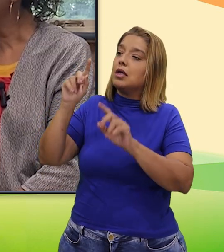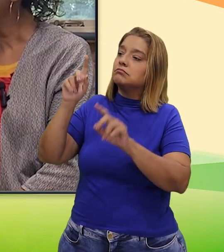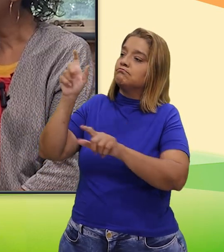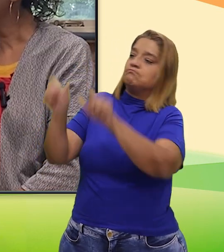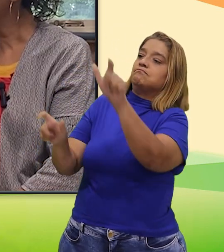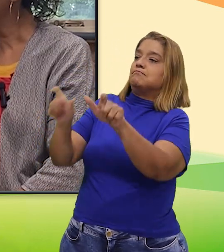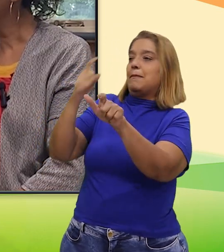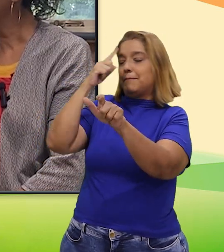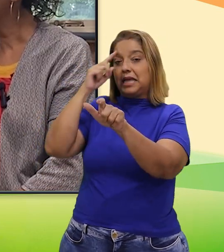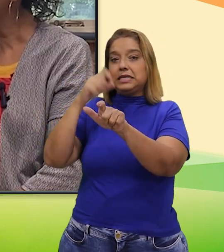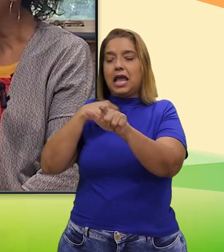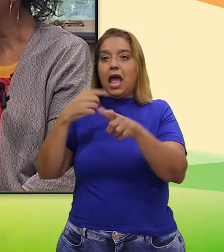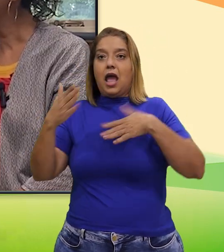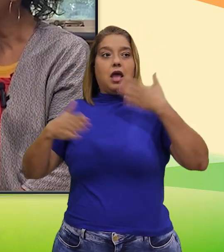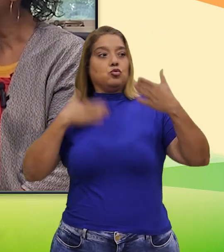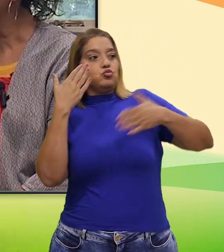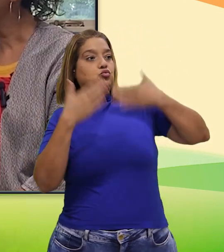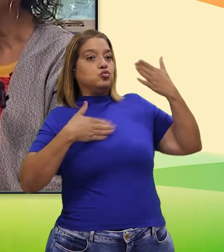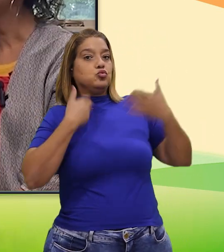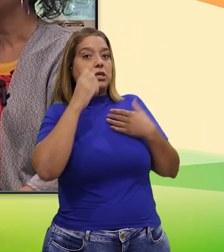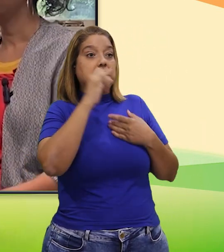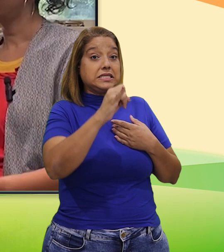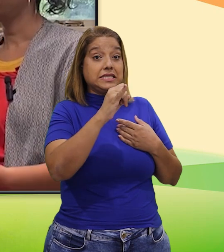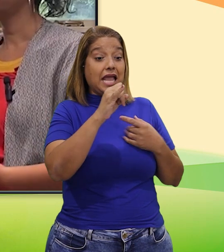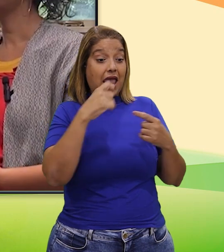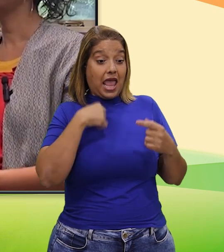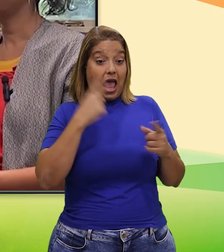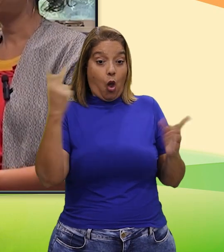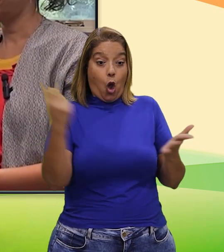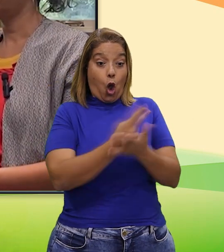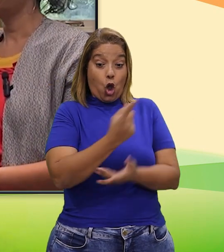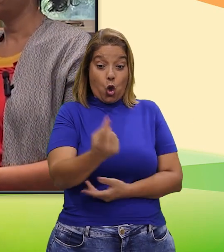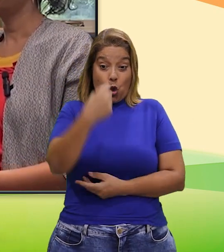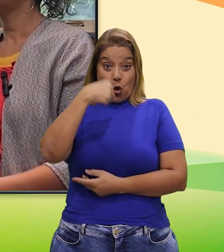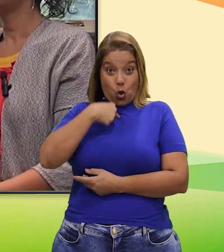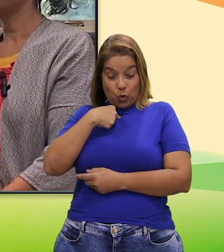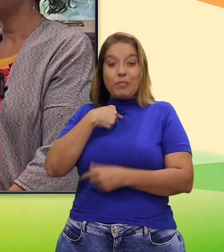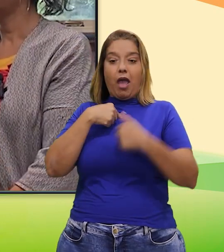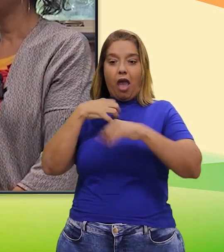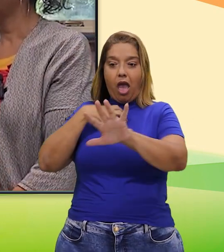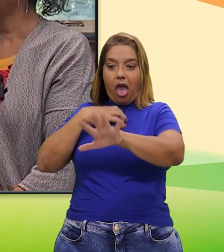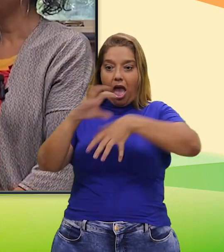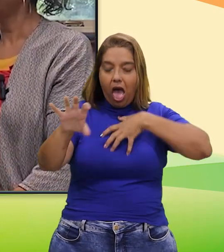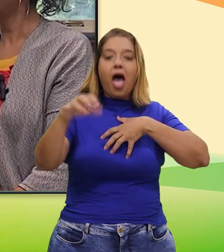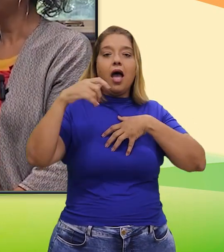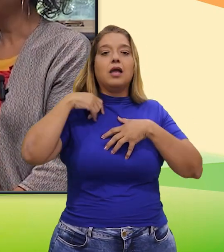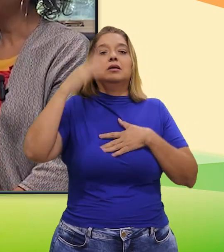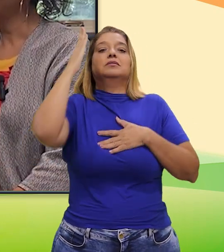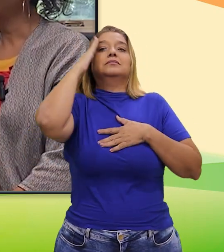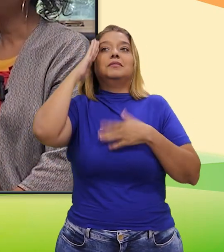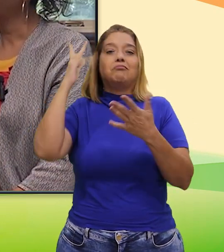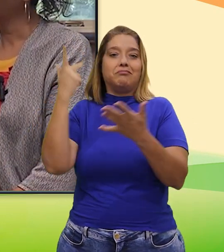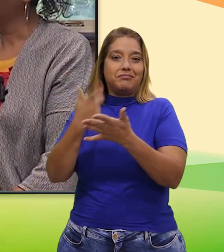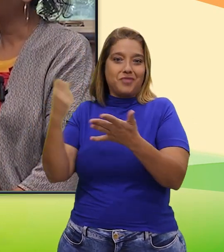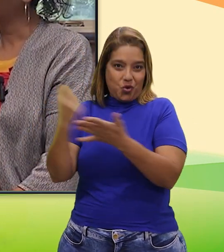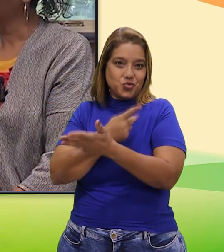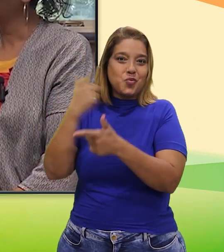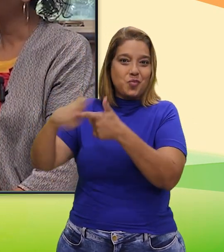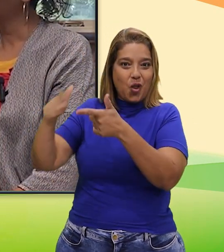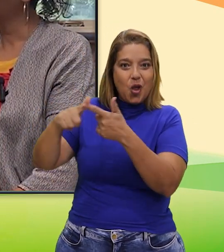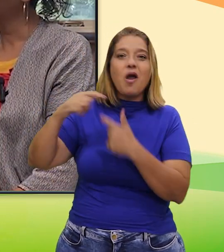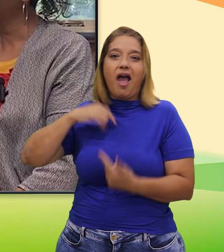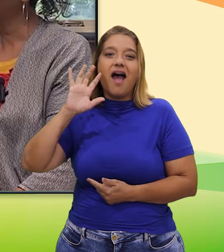da humanidade. A gente só pensa quando, e a gente só se assusta quando chega no nosso próprio umbigo, né?